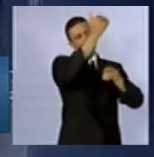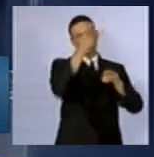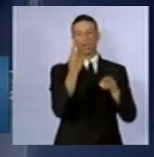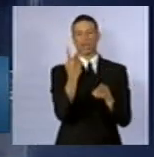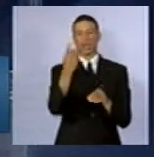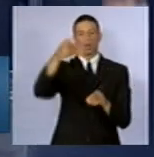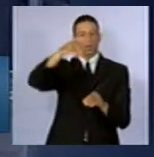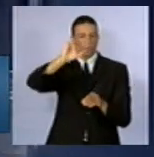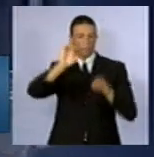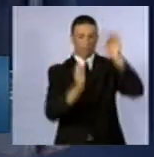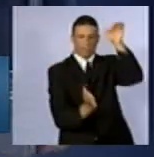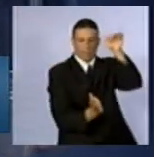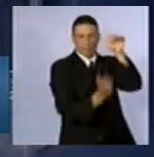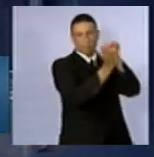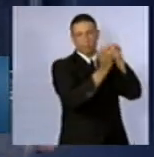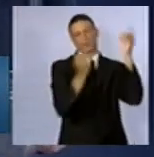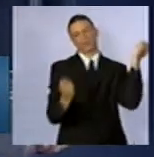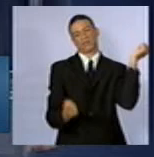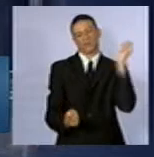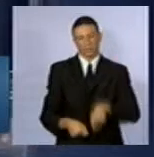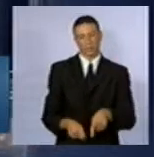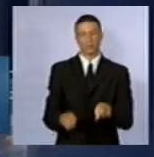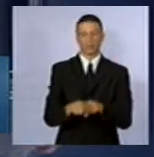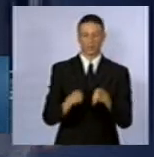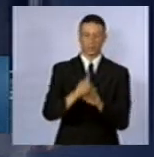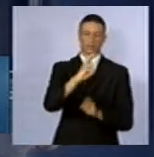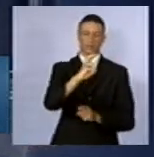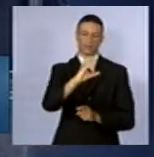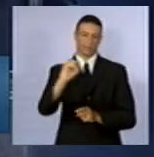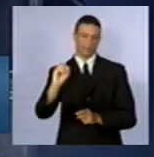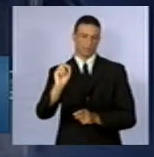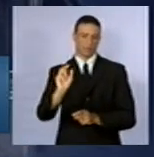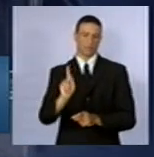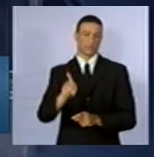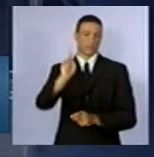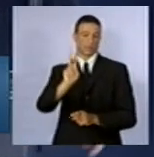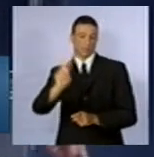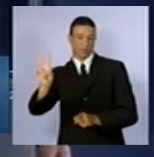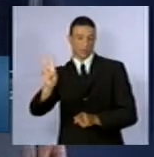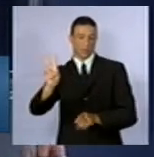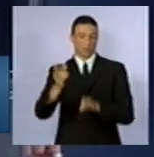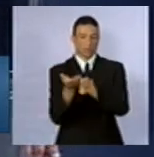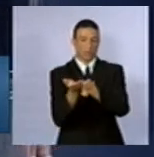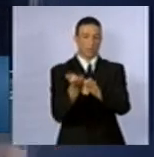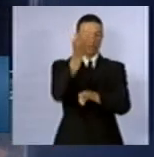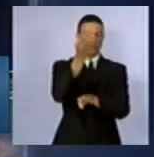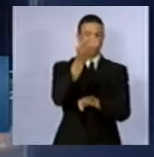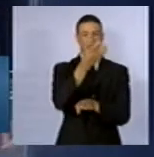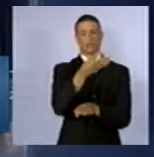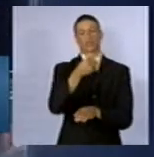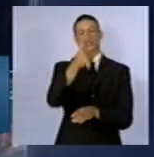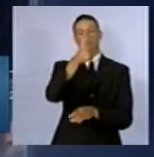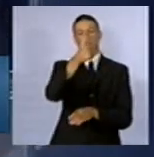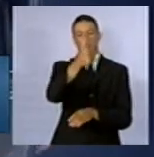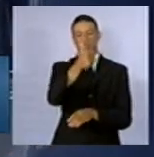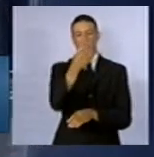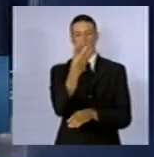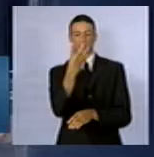microtesla E no caso do 500 kv aumentar de 42 para 143